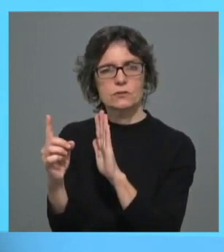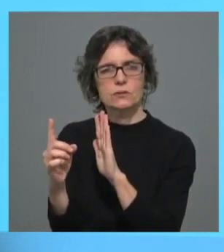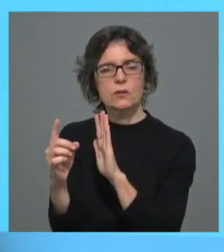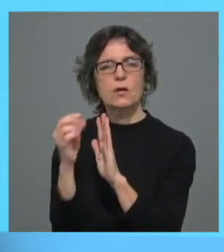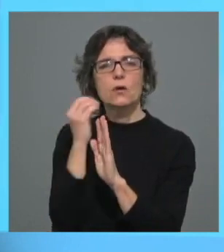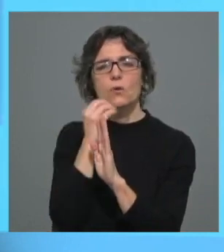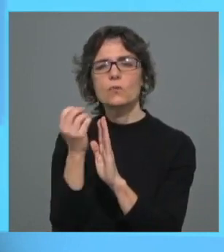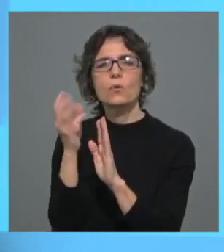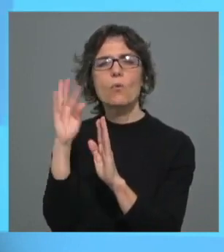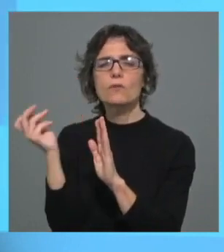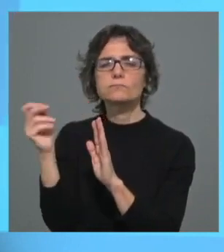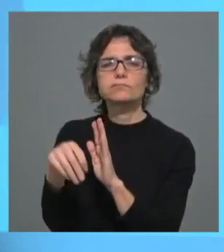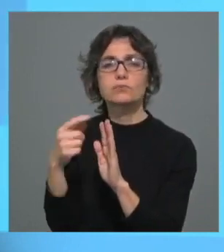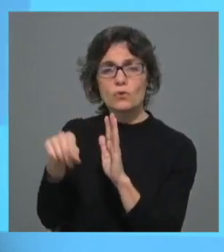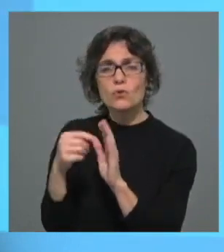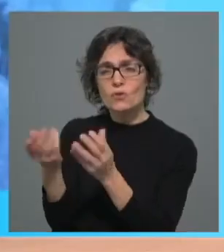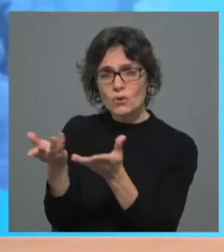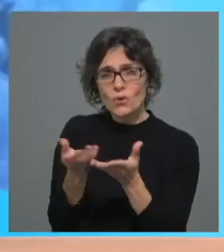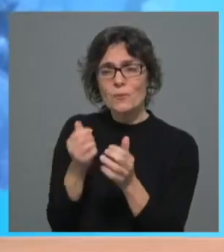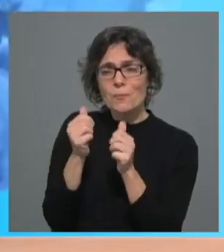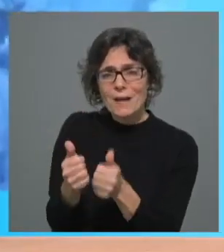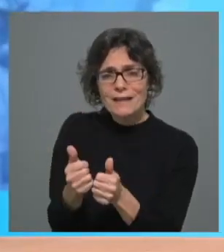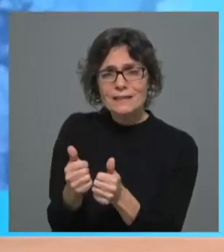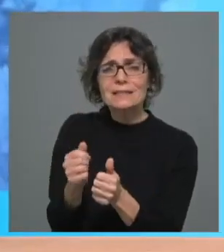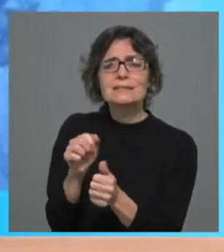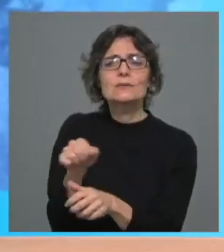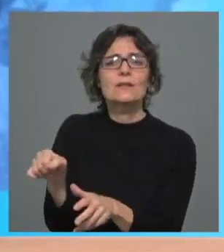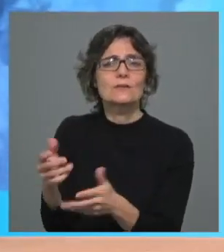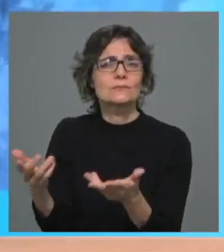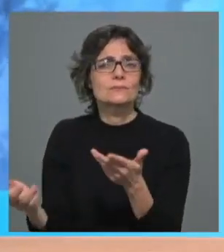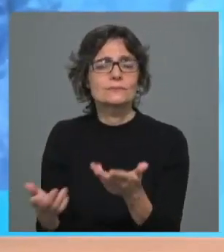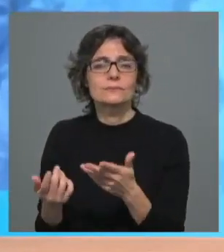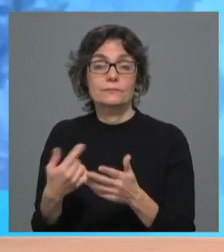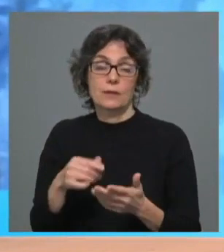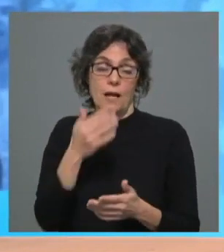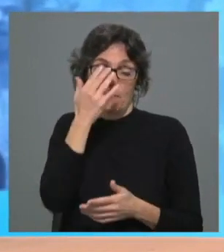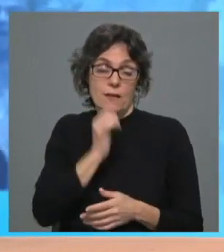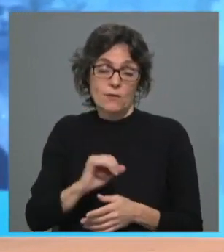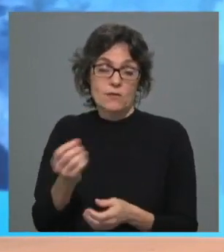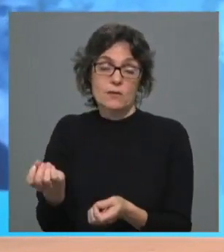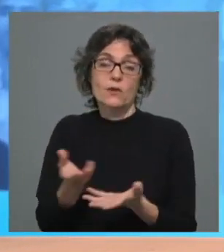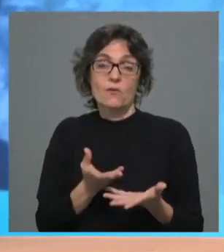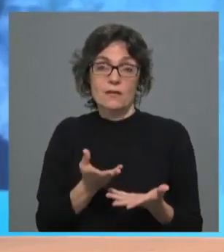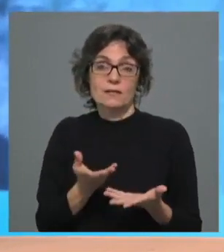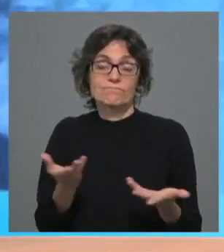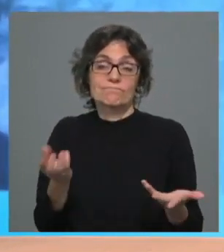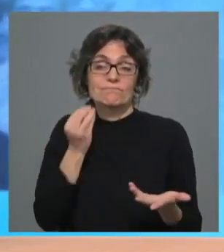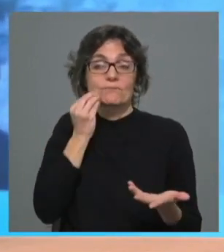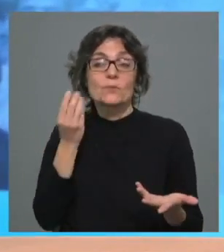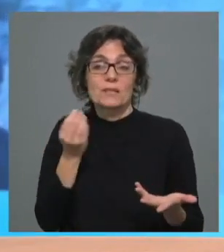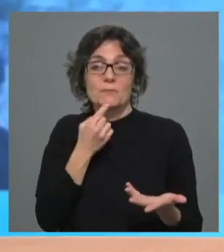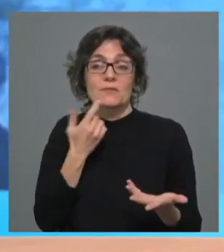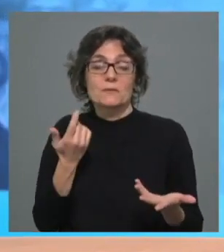é que cá vivem é a capacidade que temos de os acolher a capacidade nós temos nos acolher só se vai ver daqui